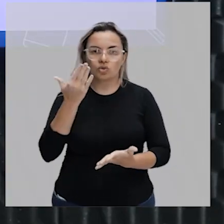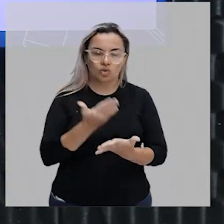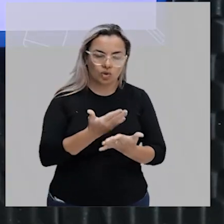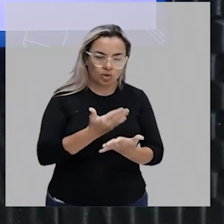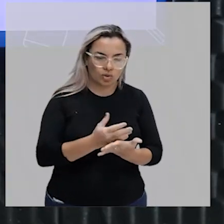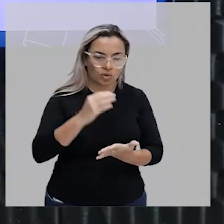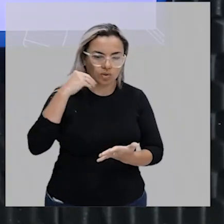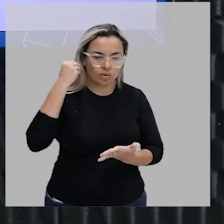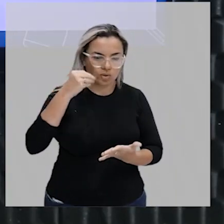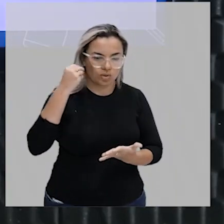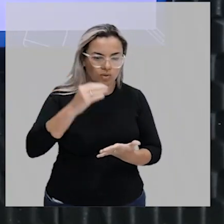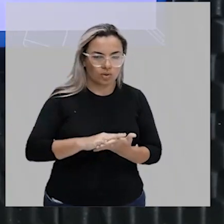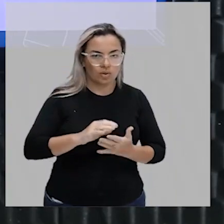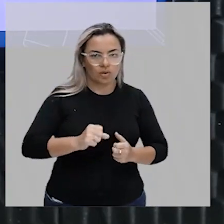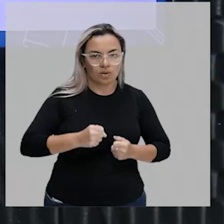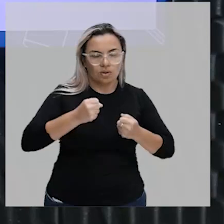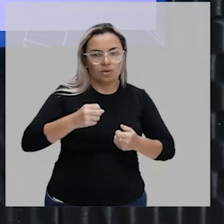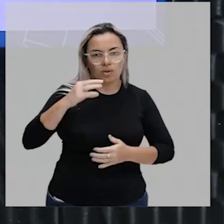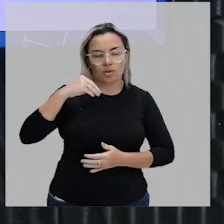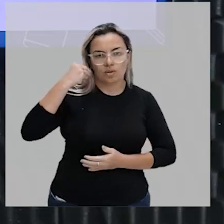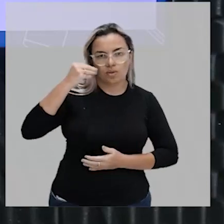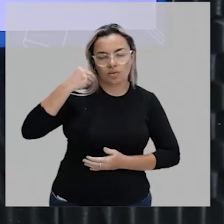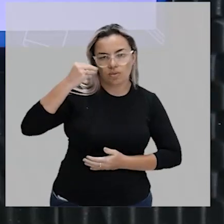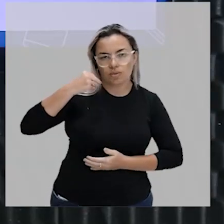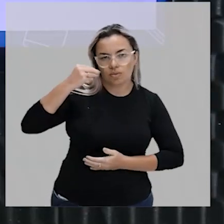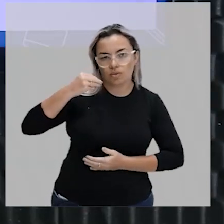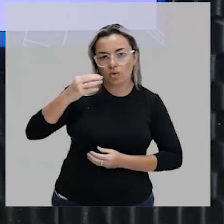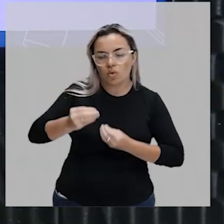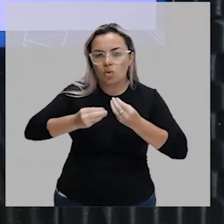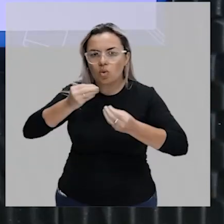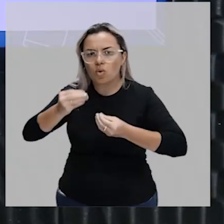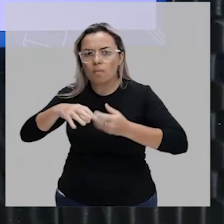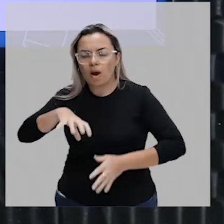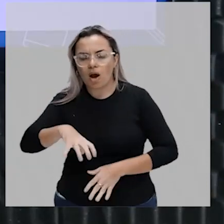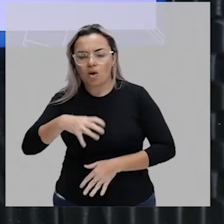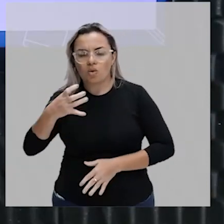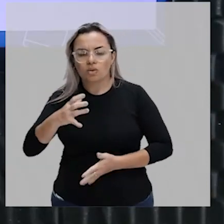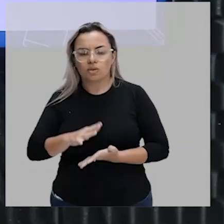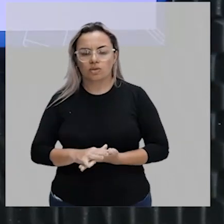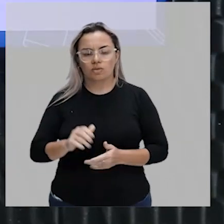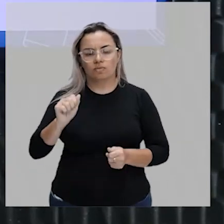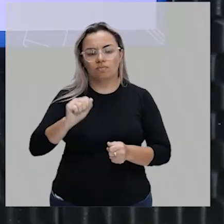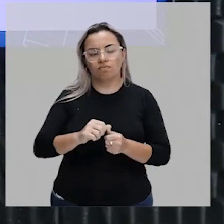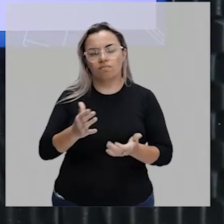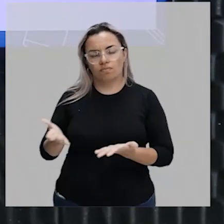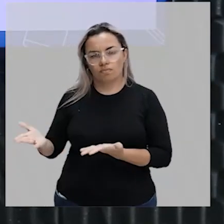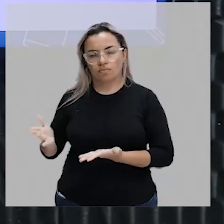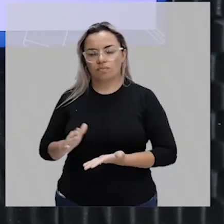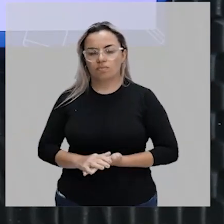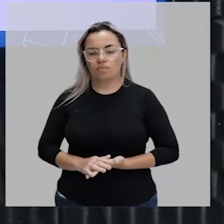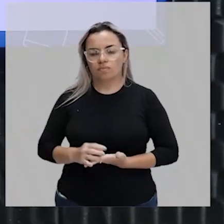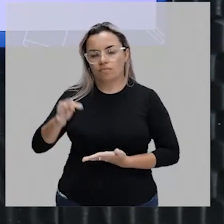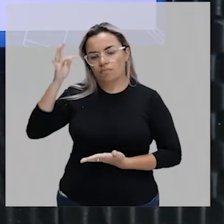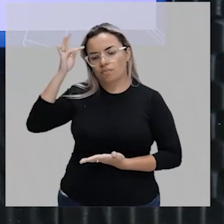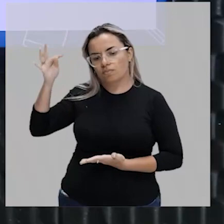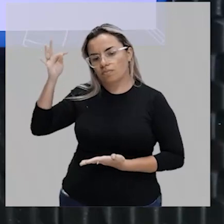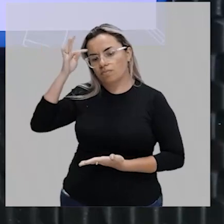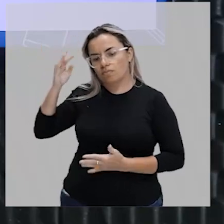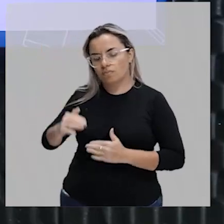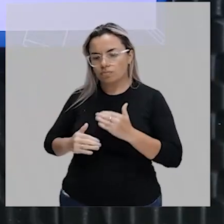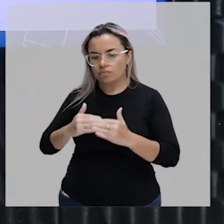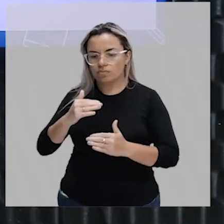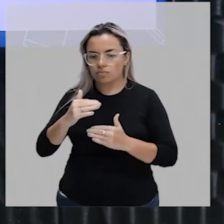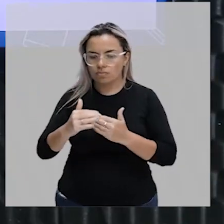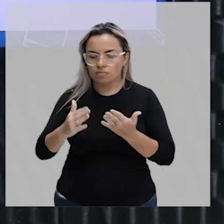eles tentaram simular como que isso teria acontecido, ok? Então, a teoria em si foi desenvolvida